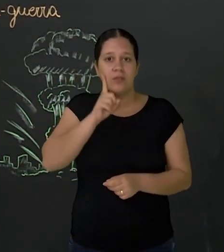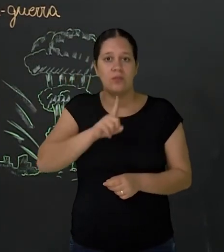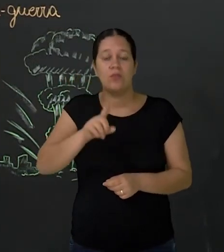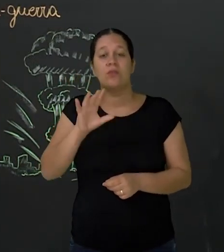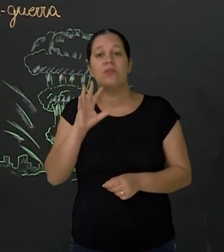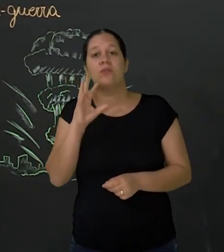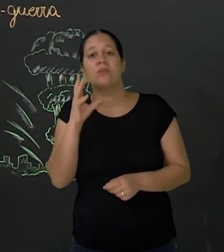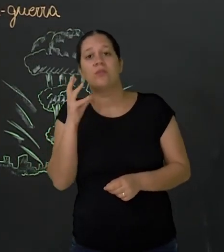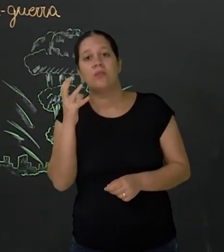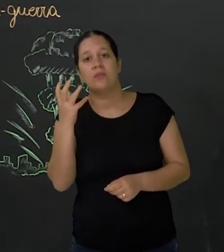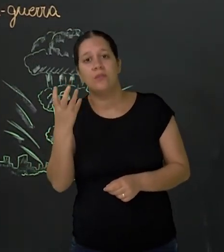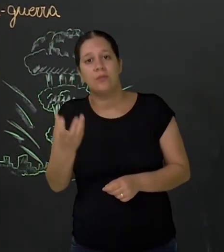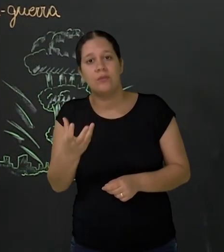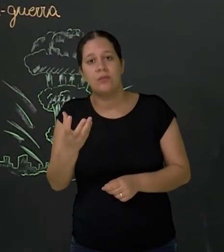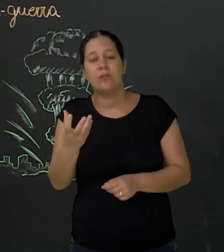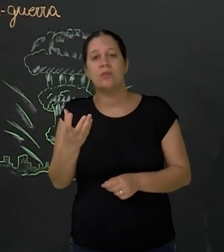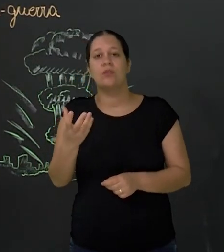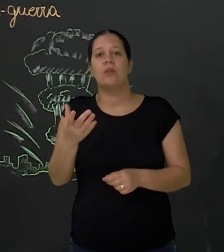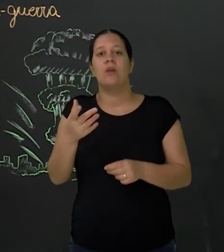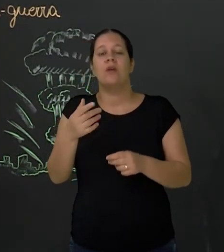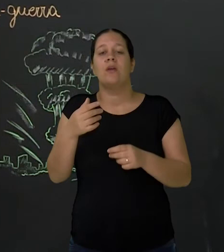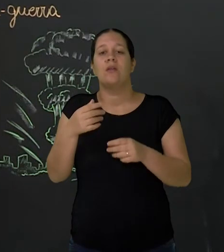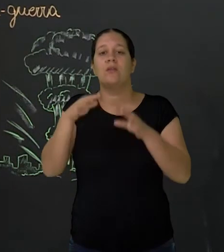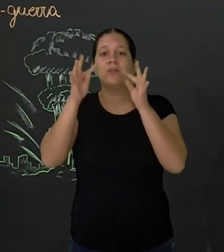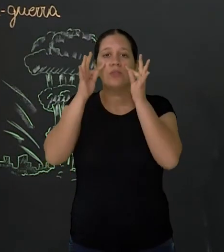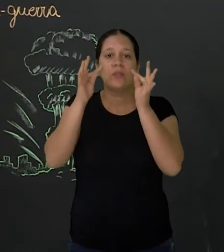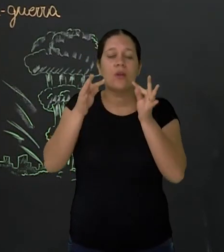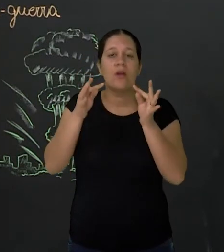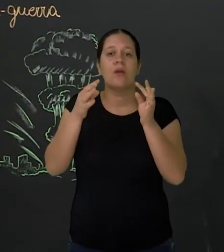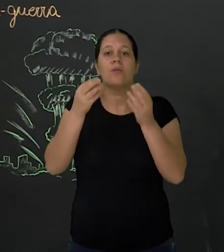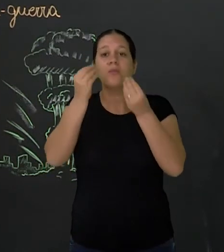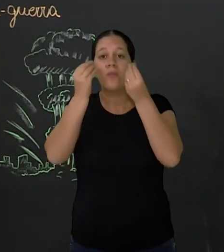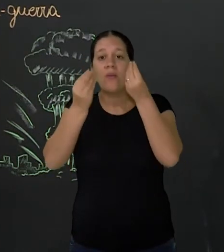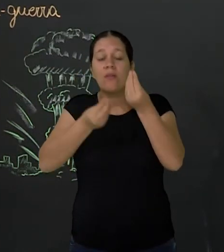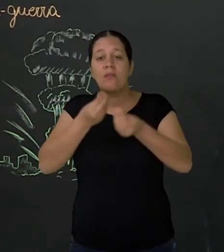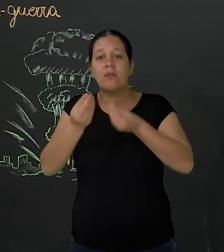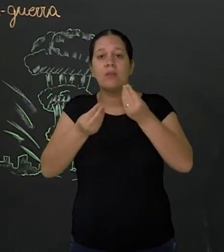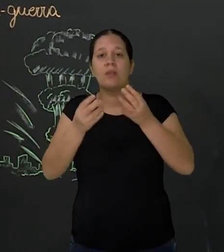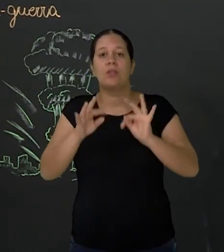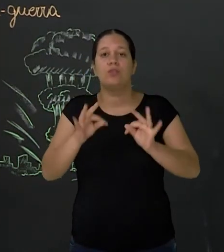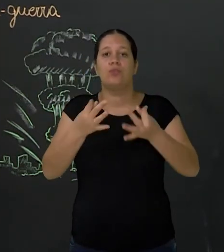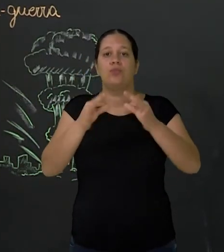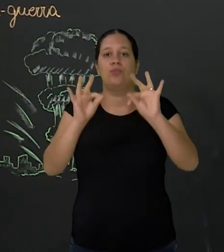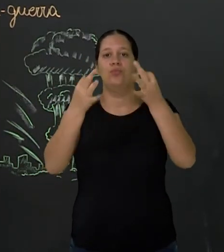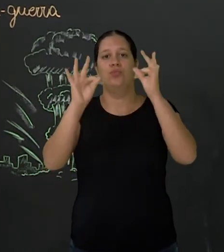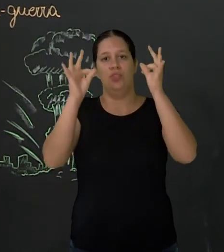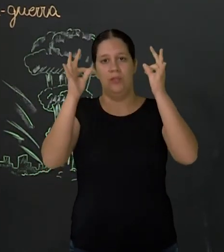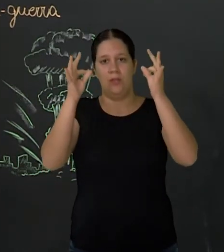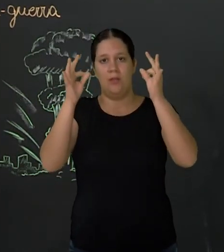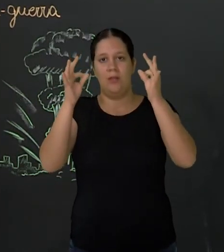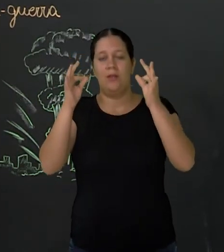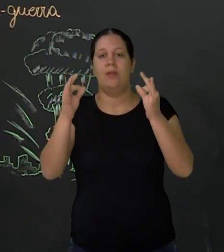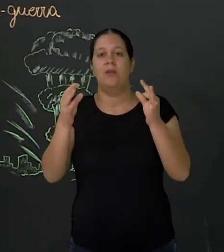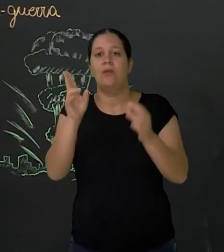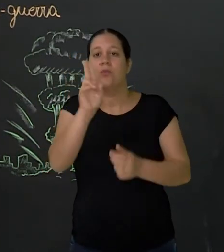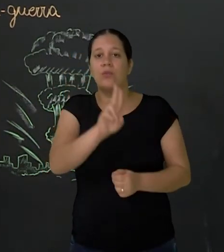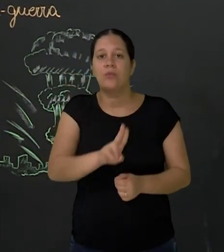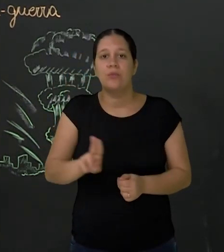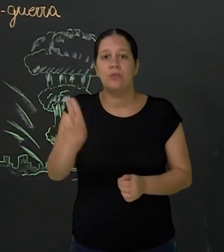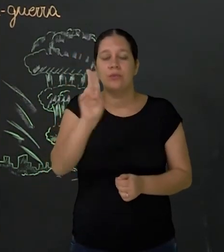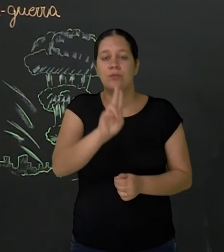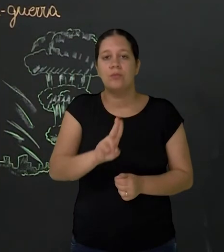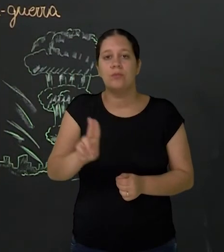Estados Unidos resolveram testar uma tecnologia de destruição que era inédita na história da humanidade, que